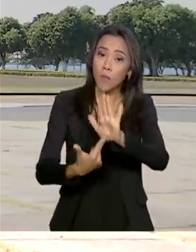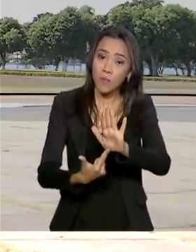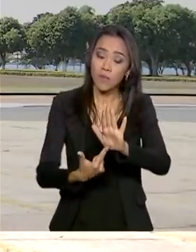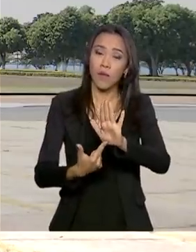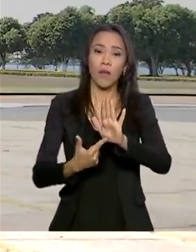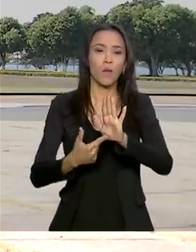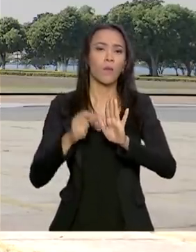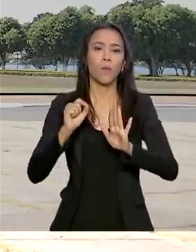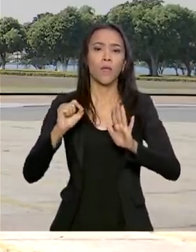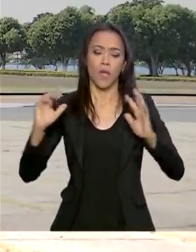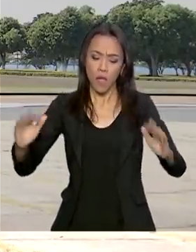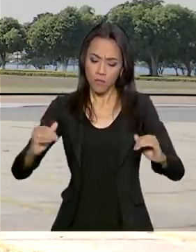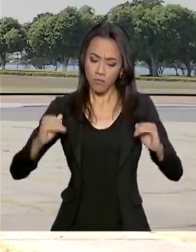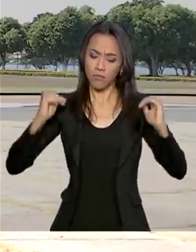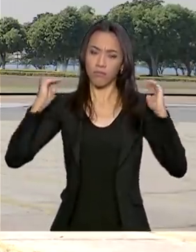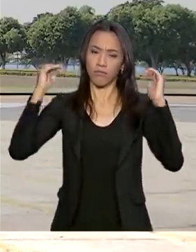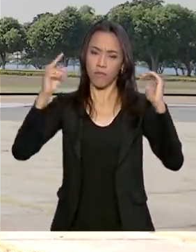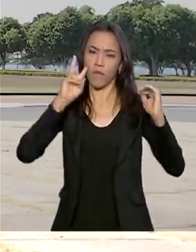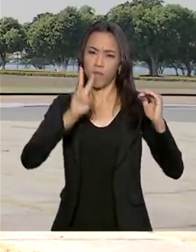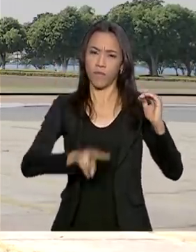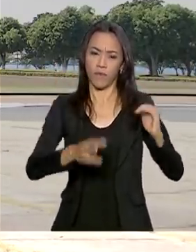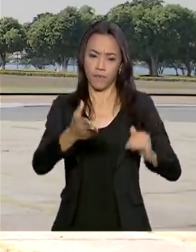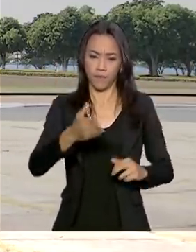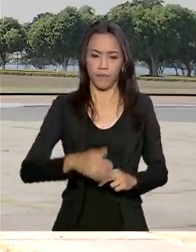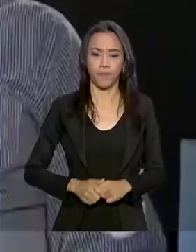reafirmar a soberania do Brasil. Vamos ouvi-lo.